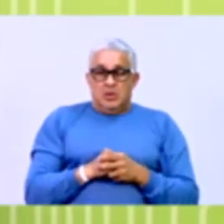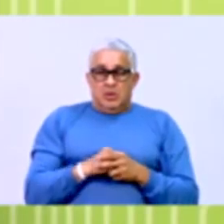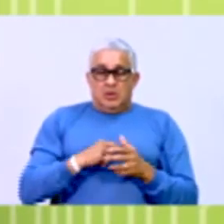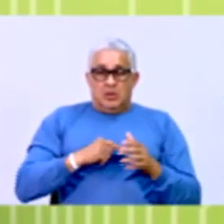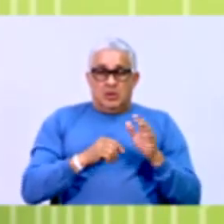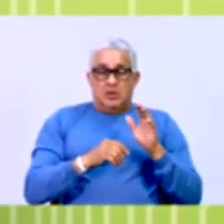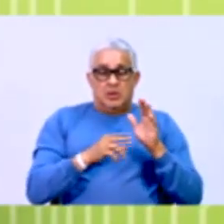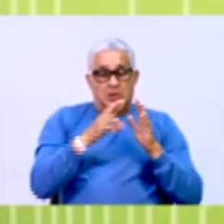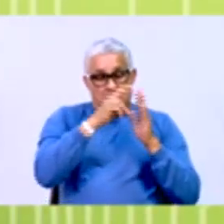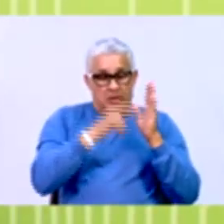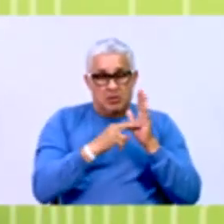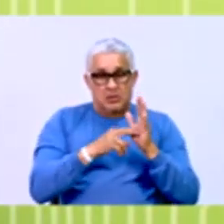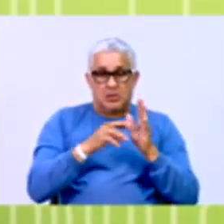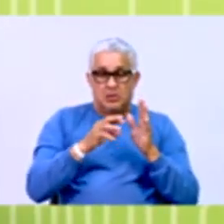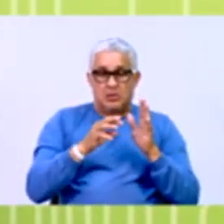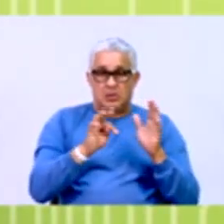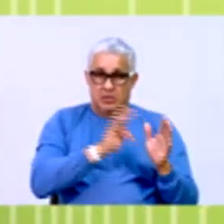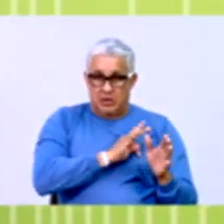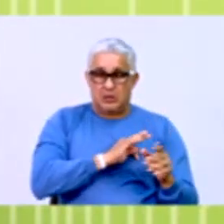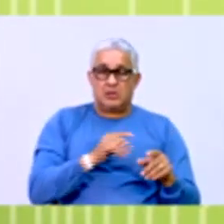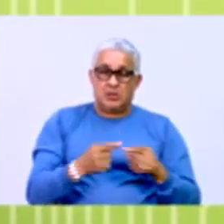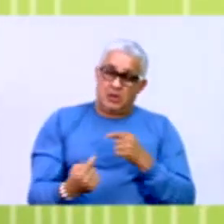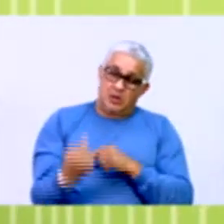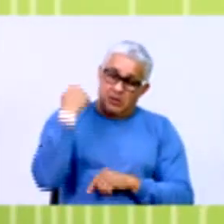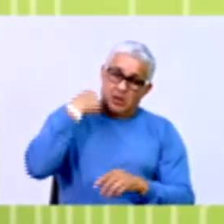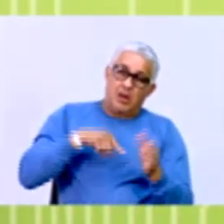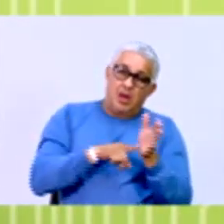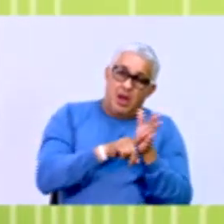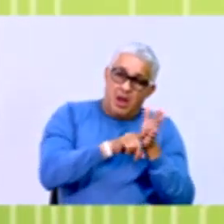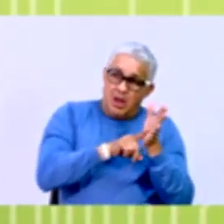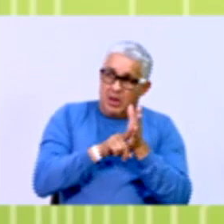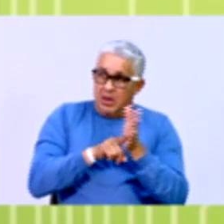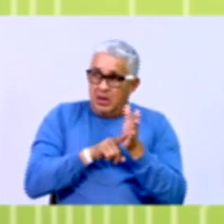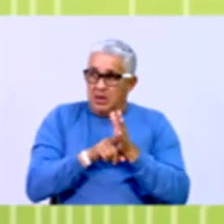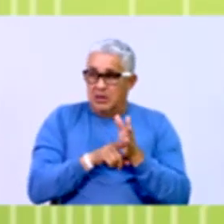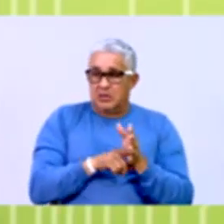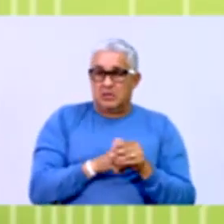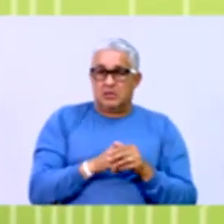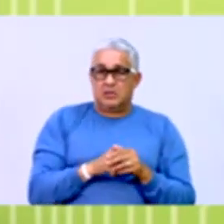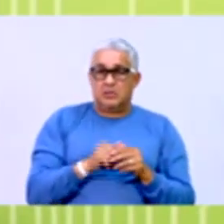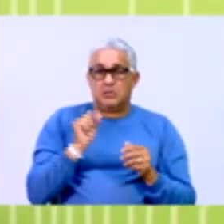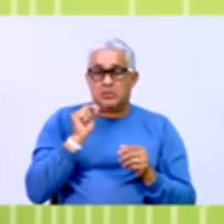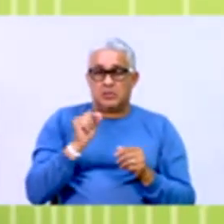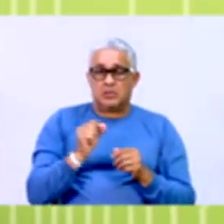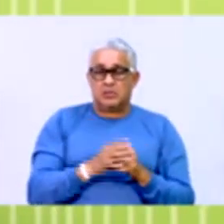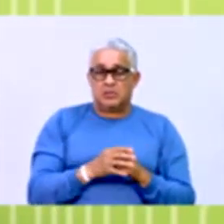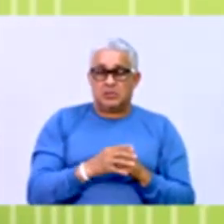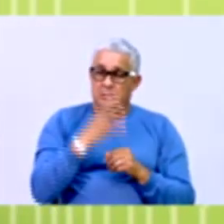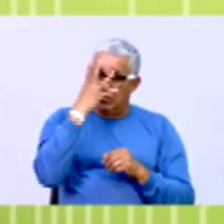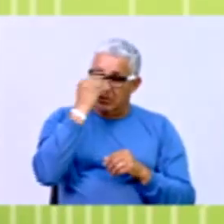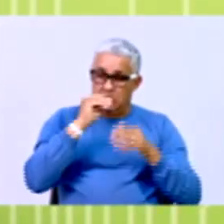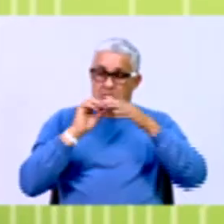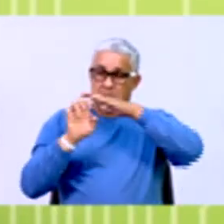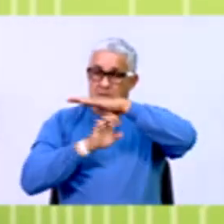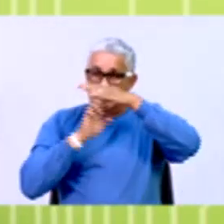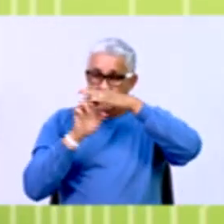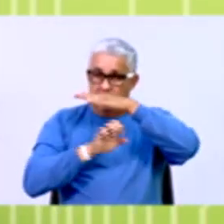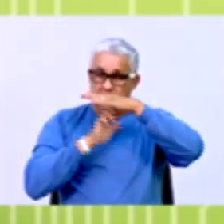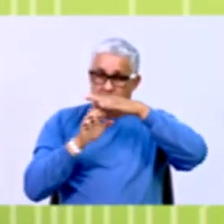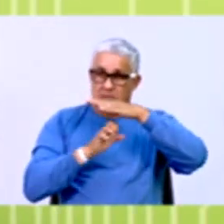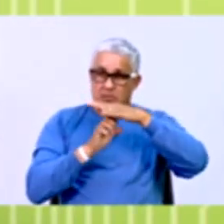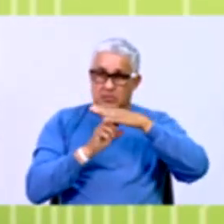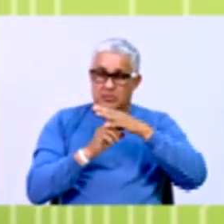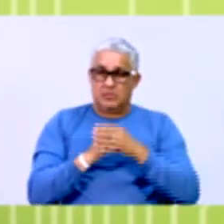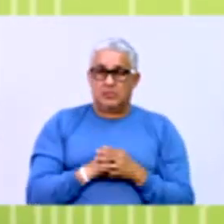critérios técnicos, critérios que foram levantados. Então ela vai trazer, na verdade, um retrato da empresa naquele momento. Ela vai